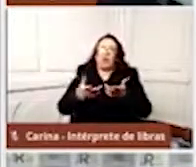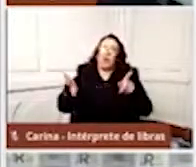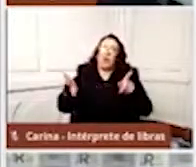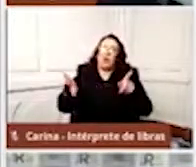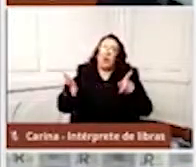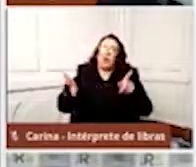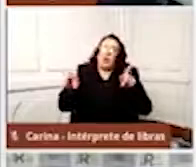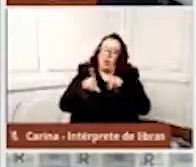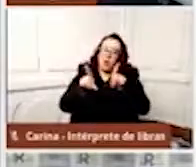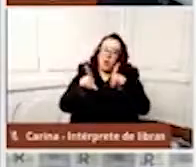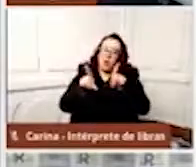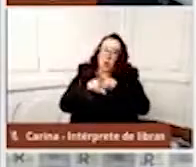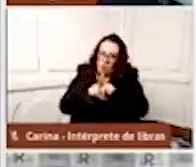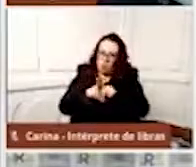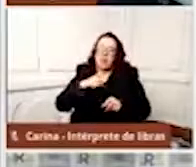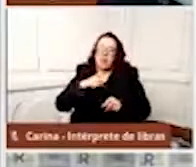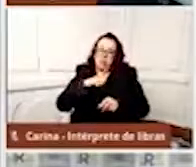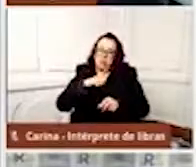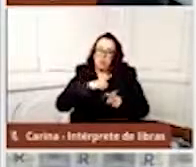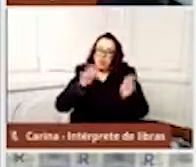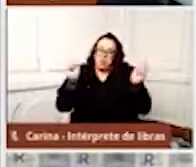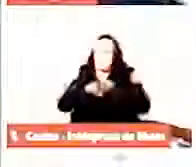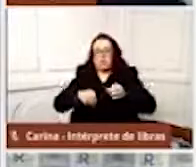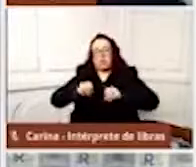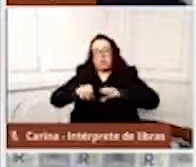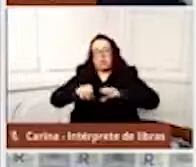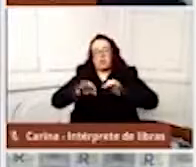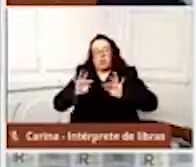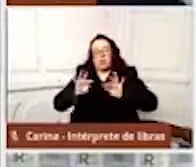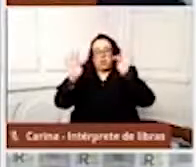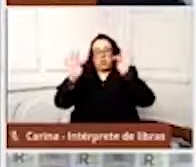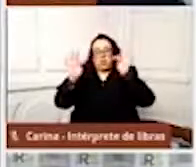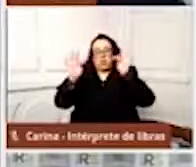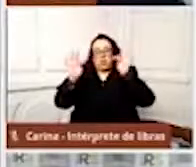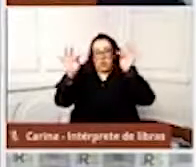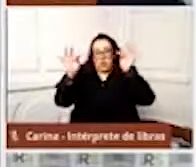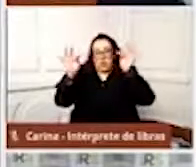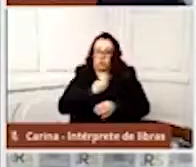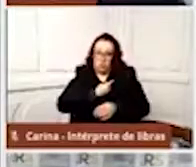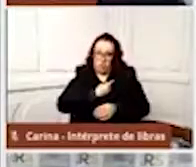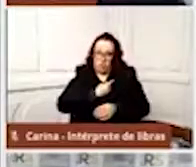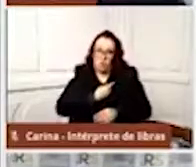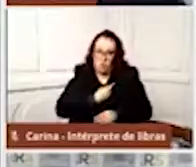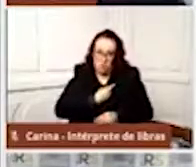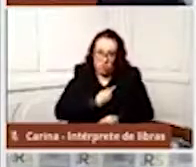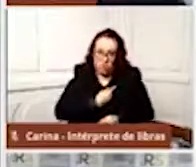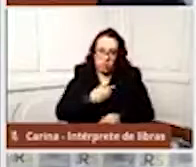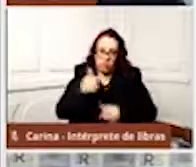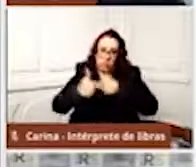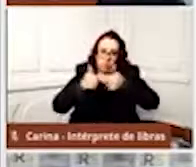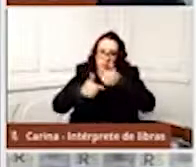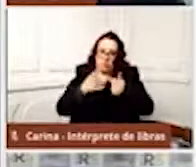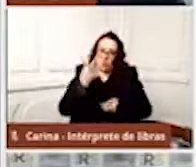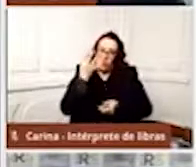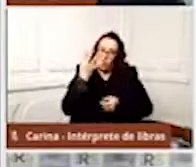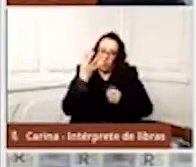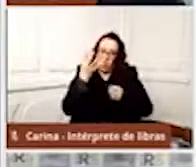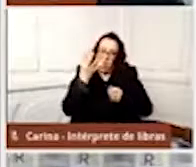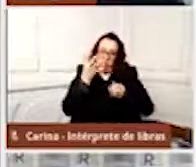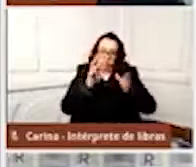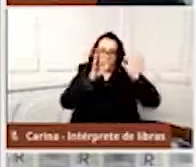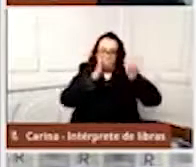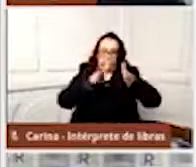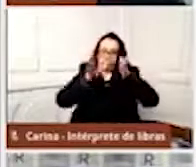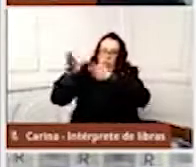a possibilidade de retorno de 100 mil alunos. Nós trabalhamos com esses 4 cenários possíveis aqui. Um